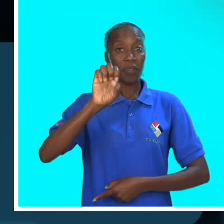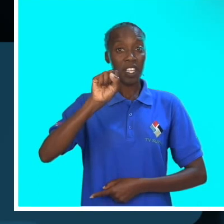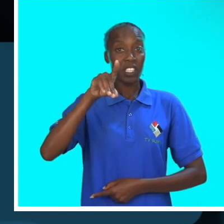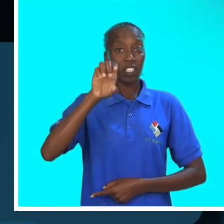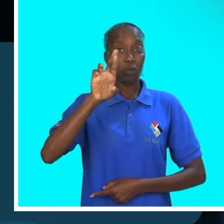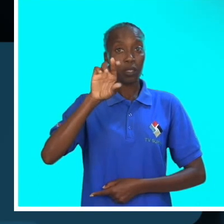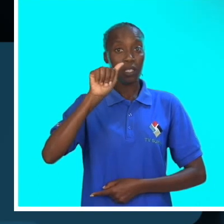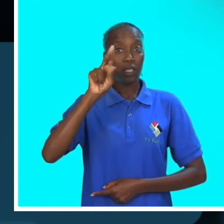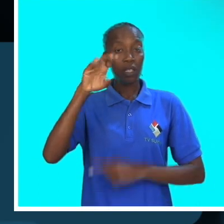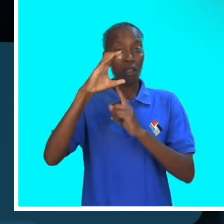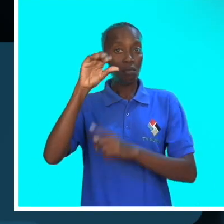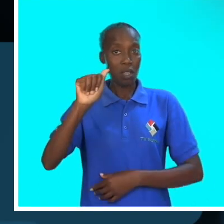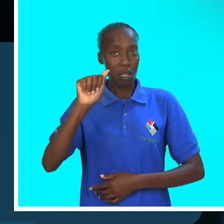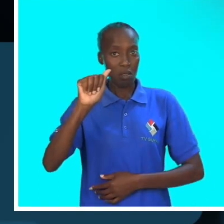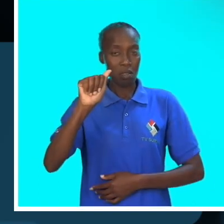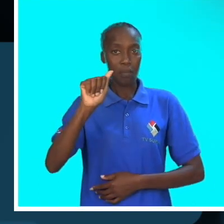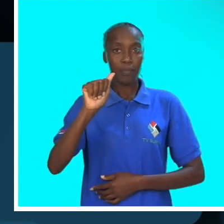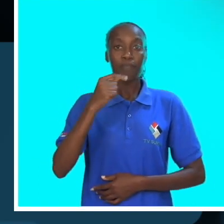A Esperança, que